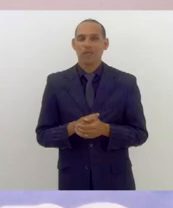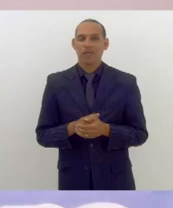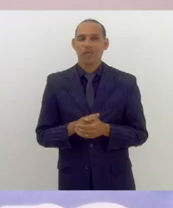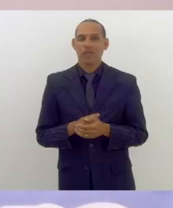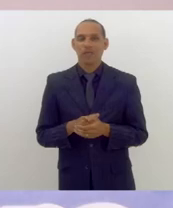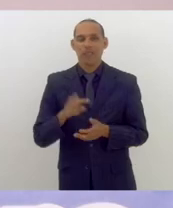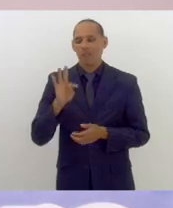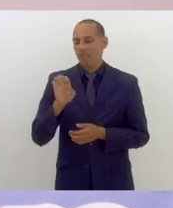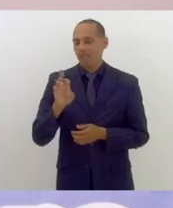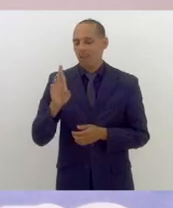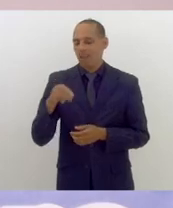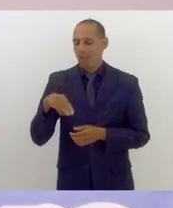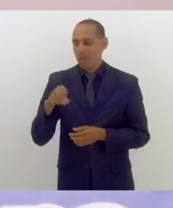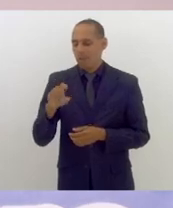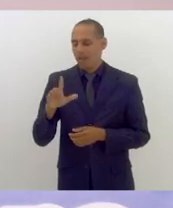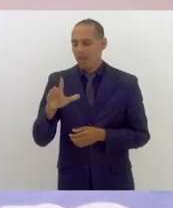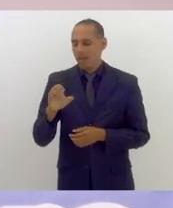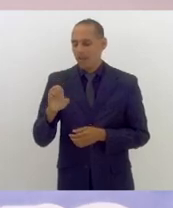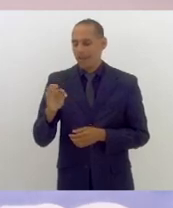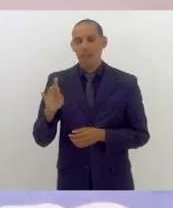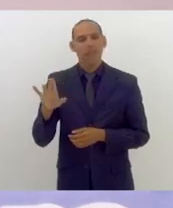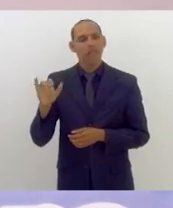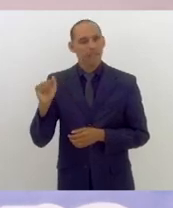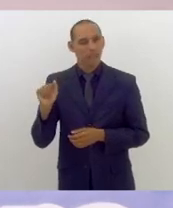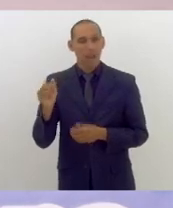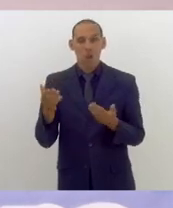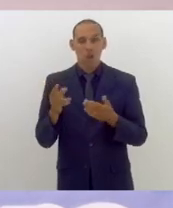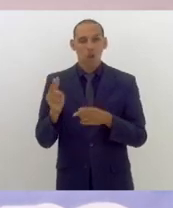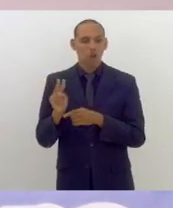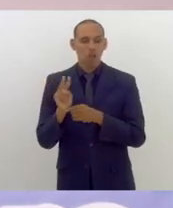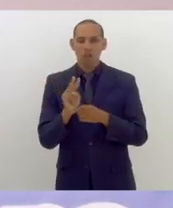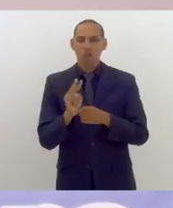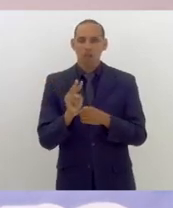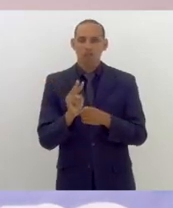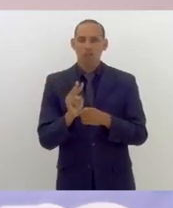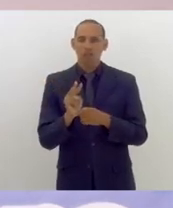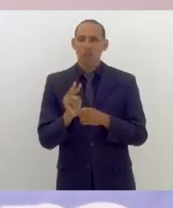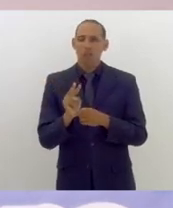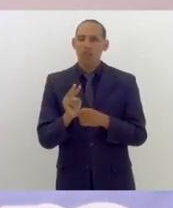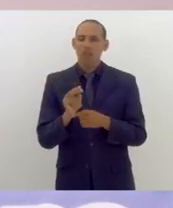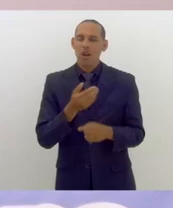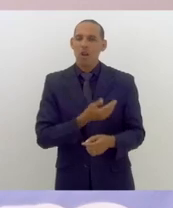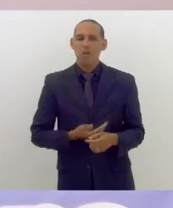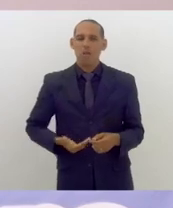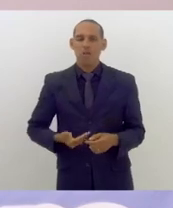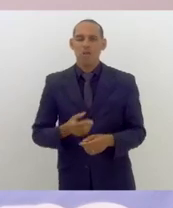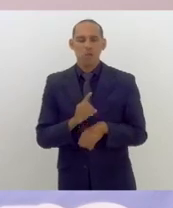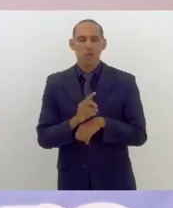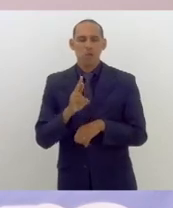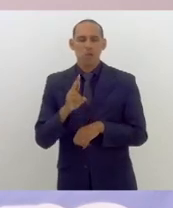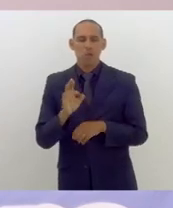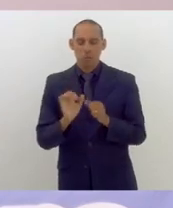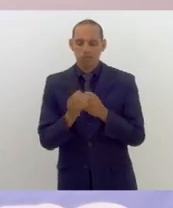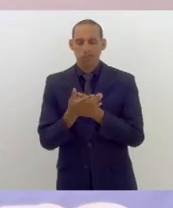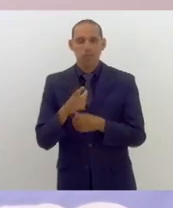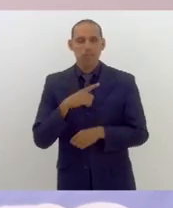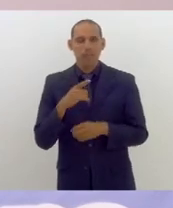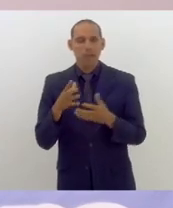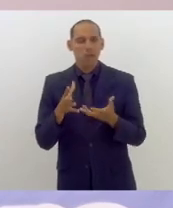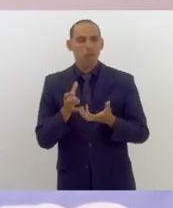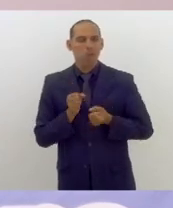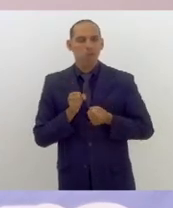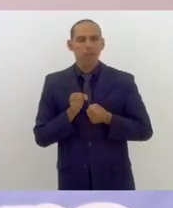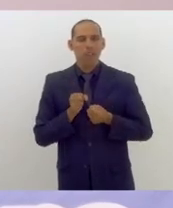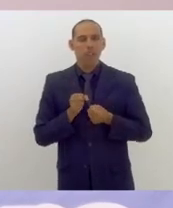das termelétrica o defensor público e não tá aqui hoje que tá com o covid o Dr Eduardo Shell nós estamos preparando um documento